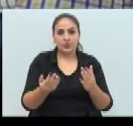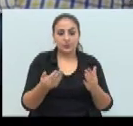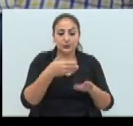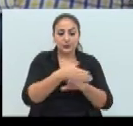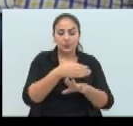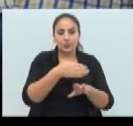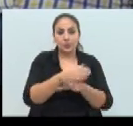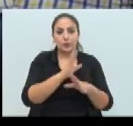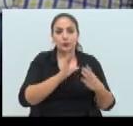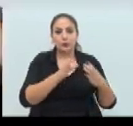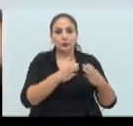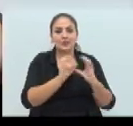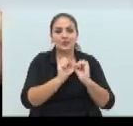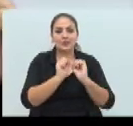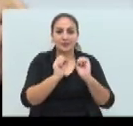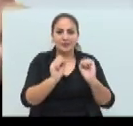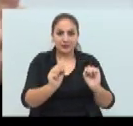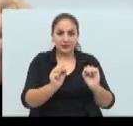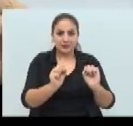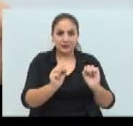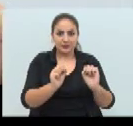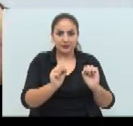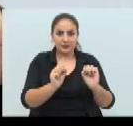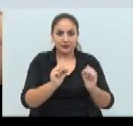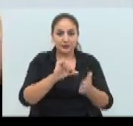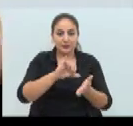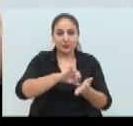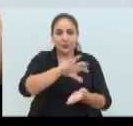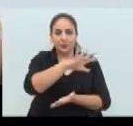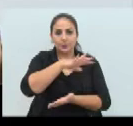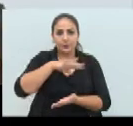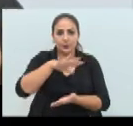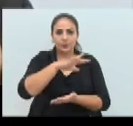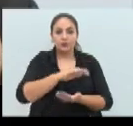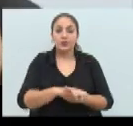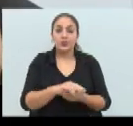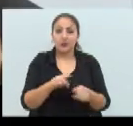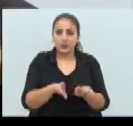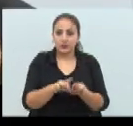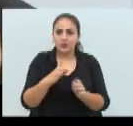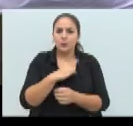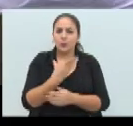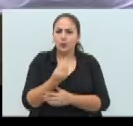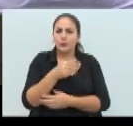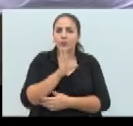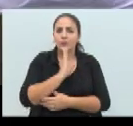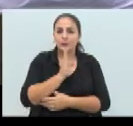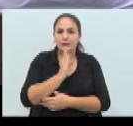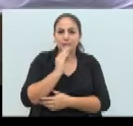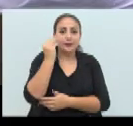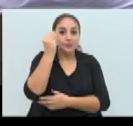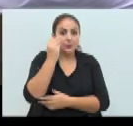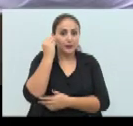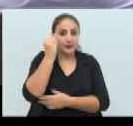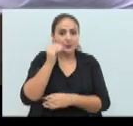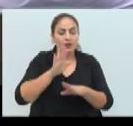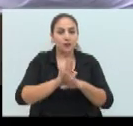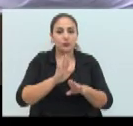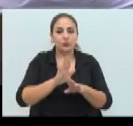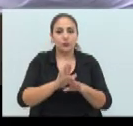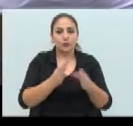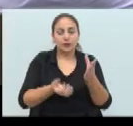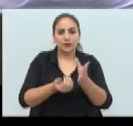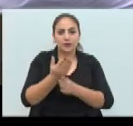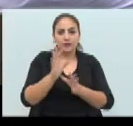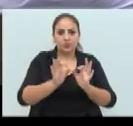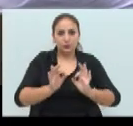Secretaria de Meio Ambiente. Na pasta, o democrata adquiriu bastante conhecimento e ajudou na construção do